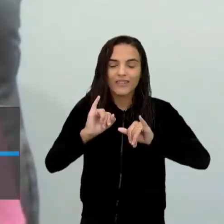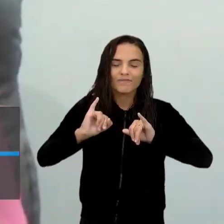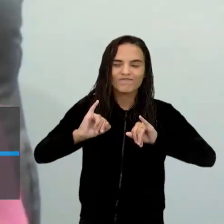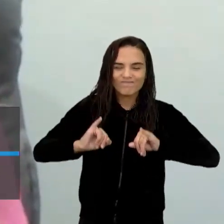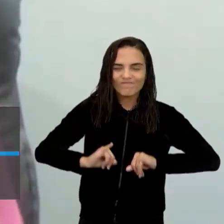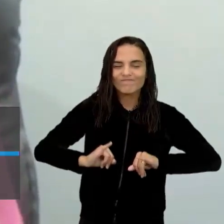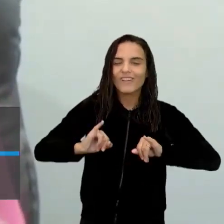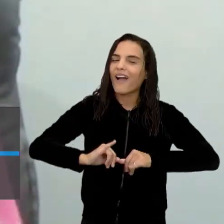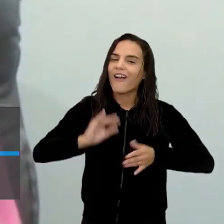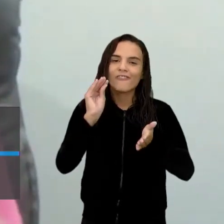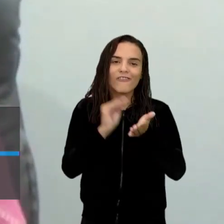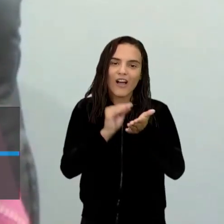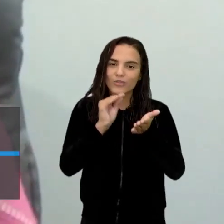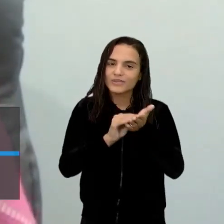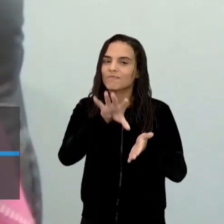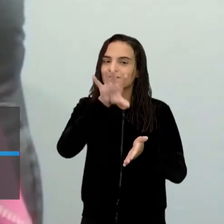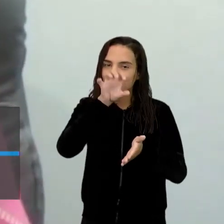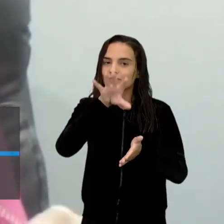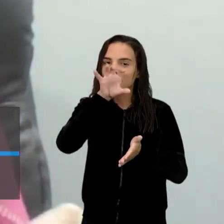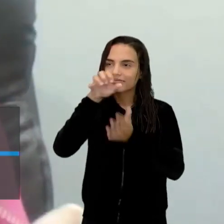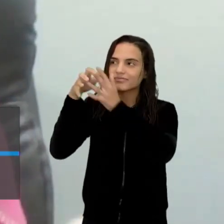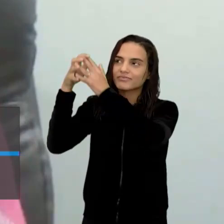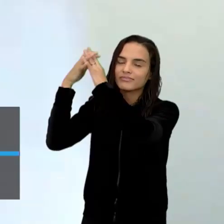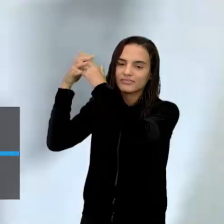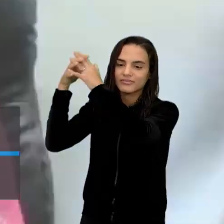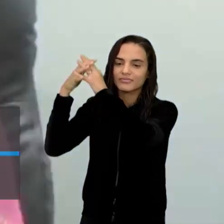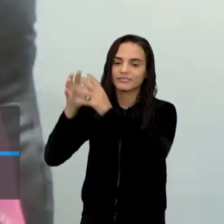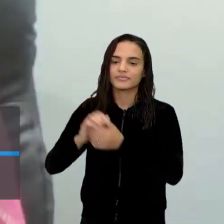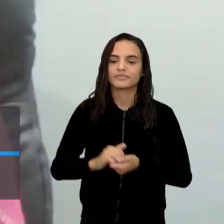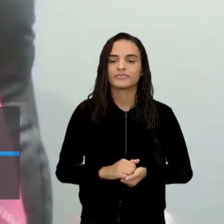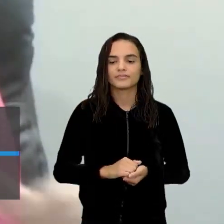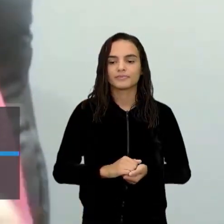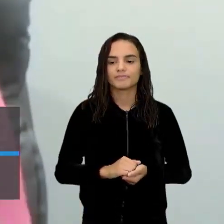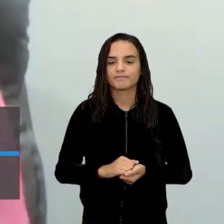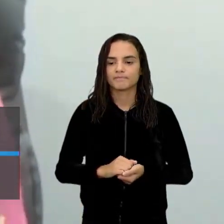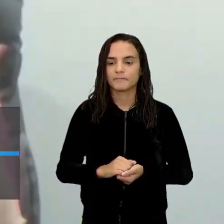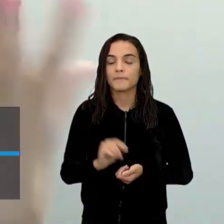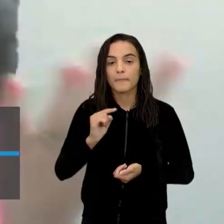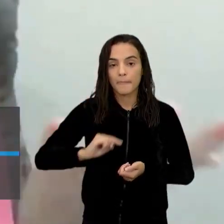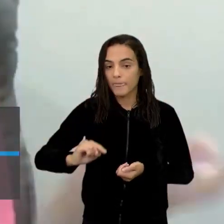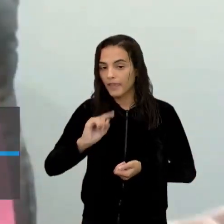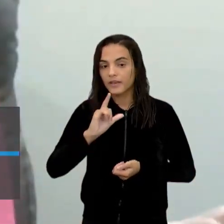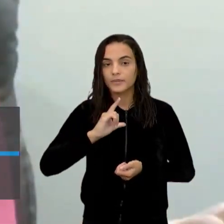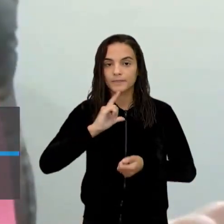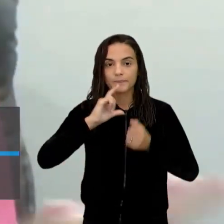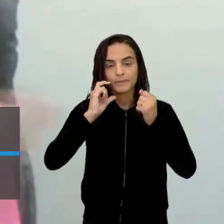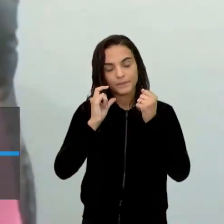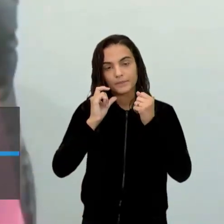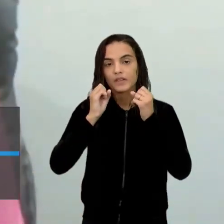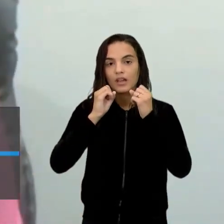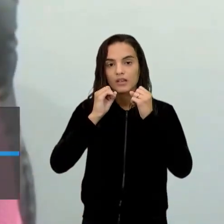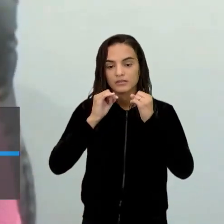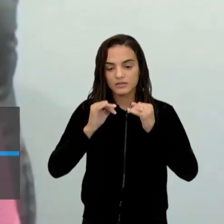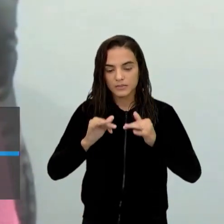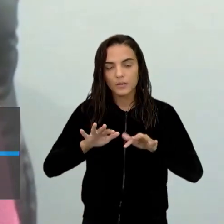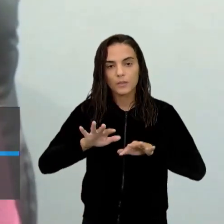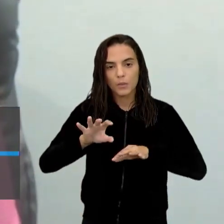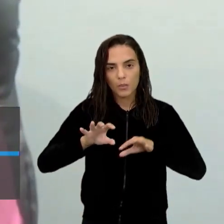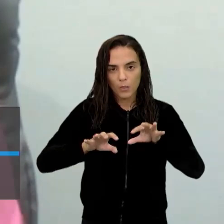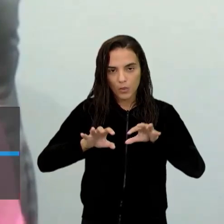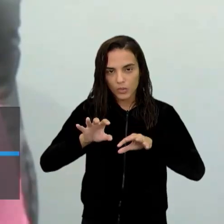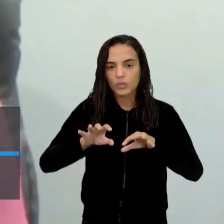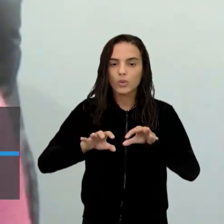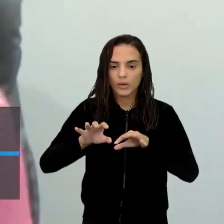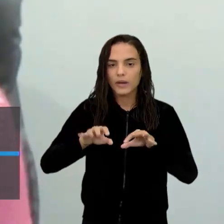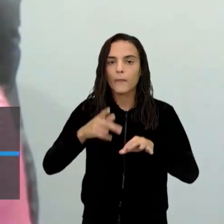aí falta-se oxigenação cerebral, tá bom? Bom, nós temos a disfunção motora, que aí a gente pode